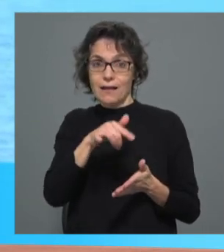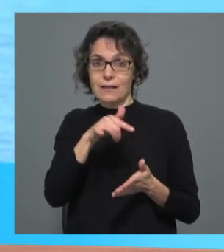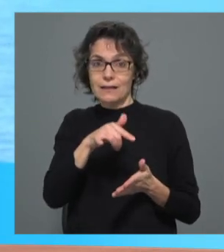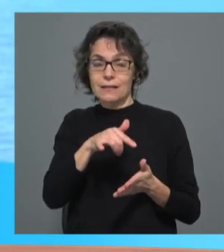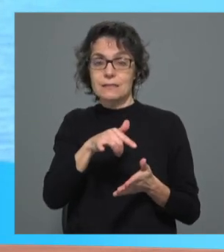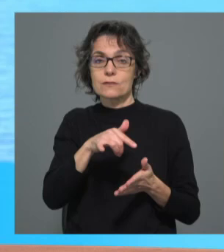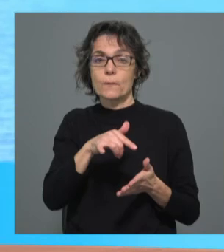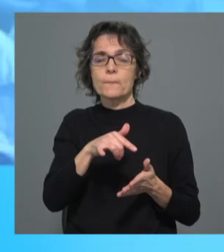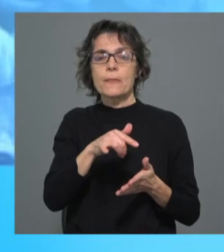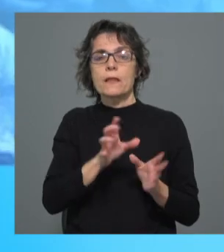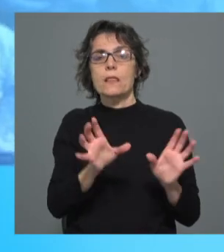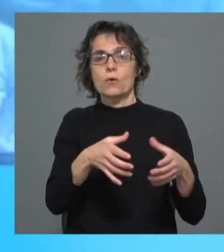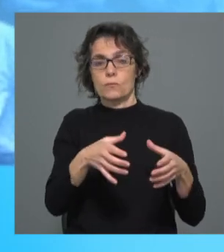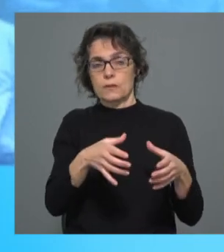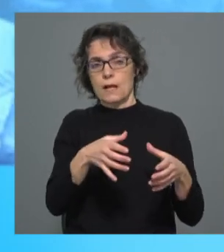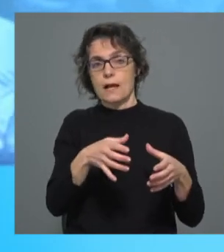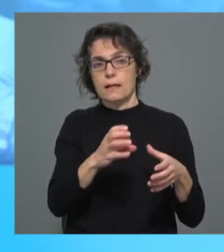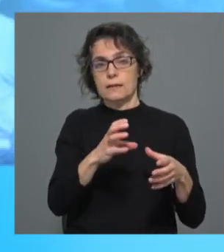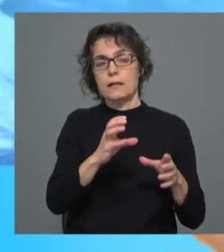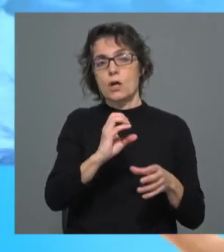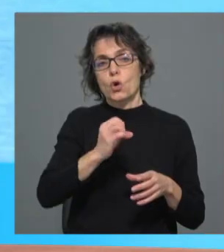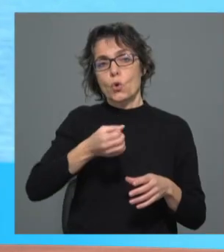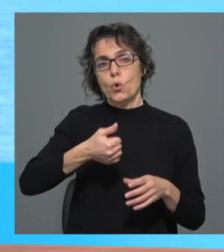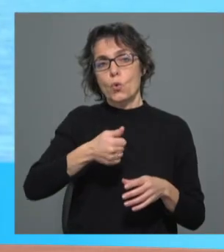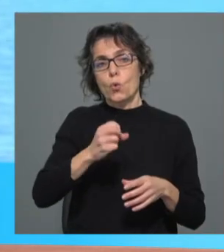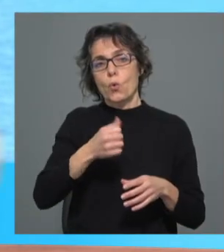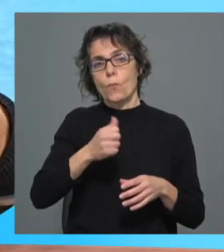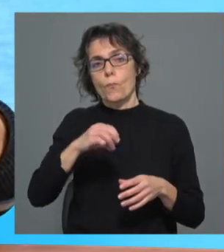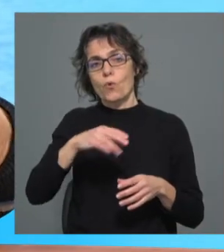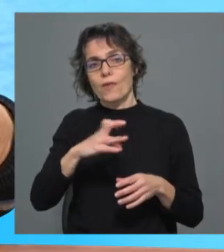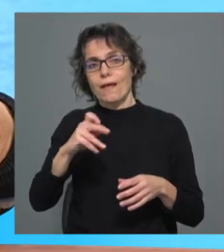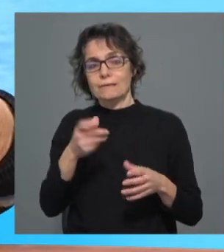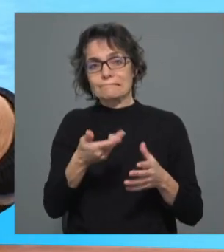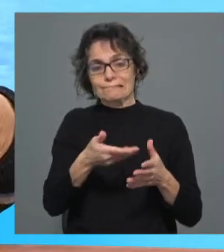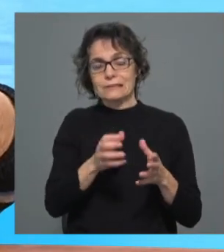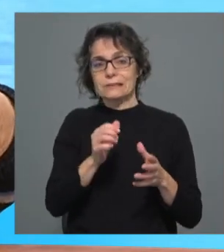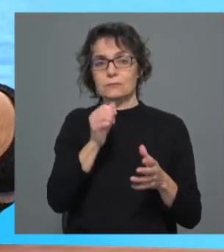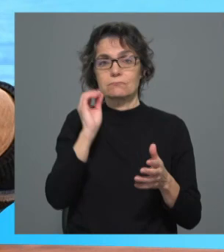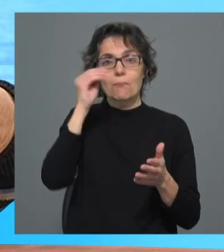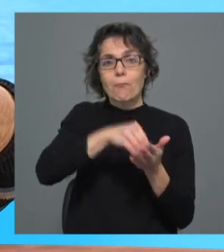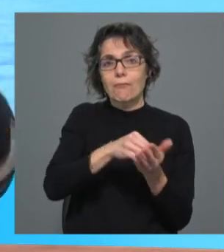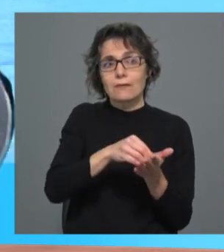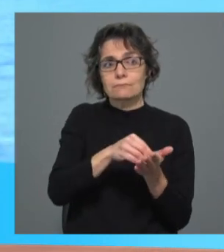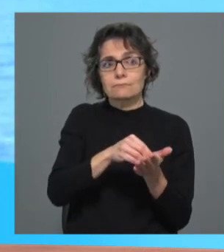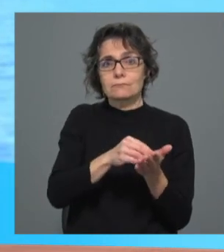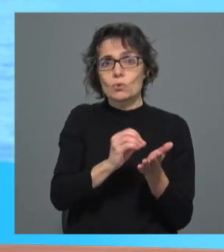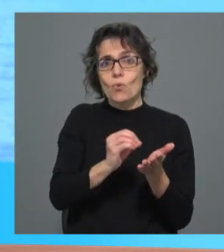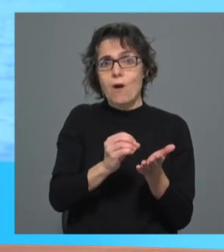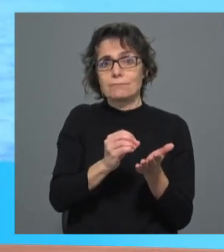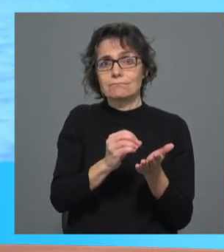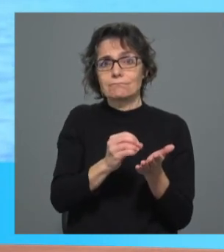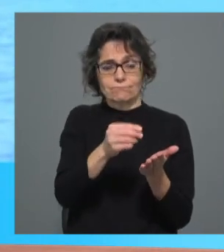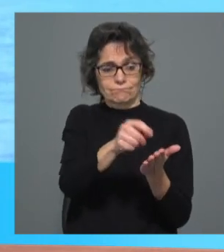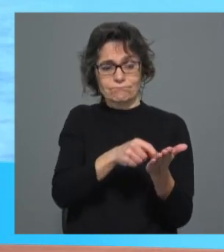Fangá, que é uma comunidade comboniana, e Lier, não há registro de batismos. E depois as